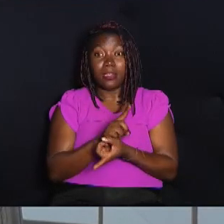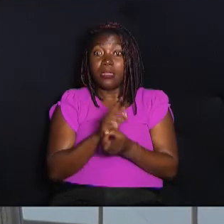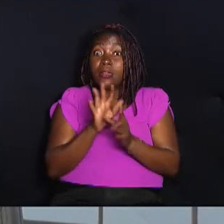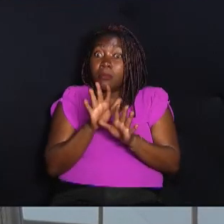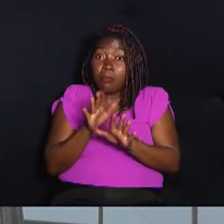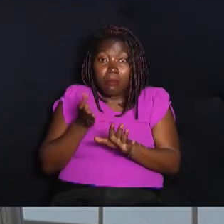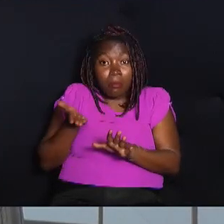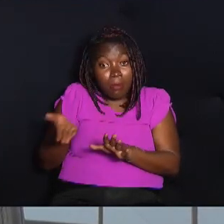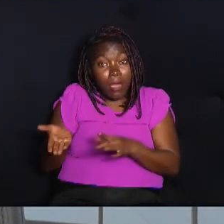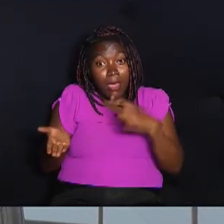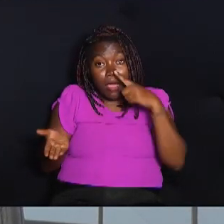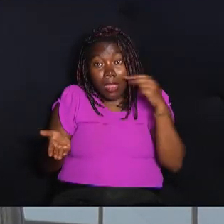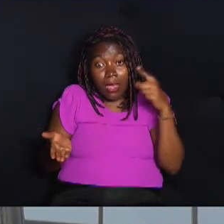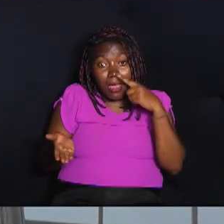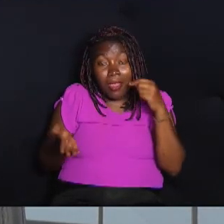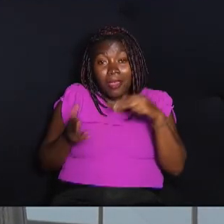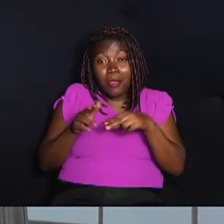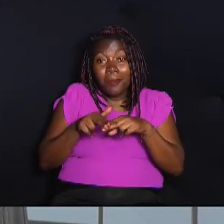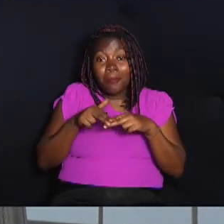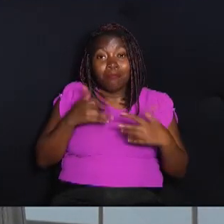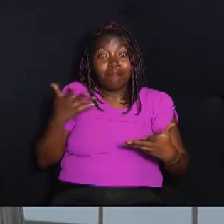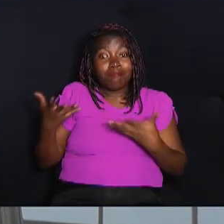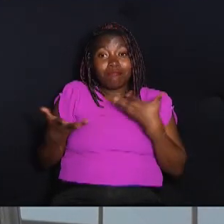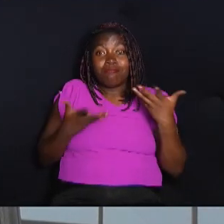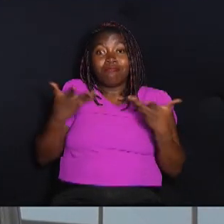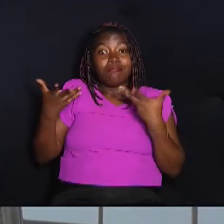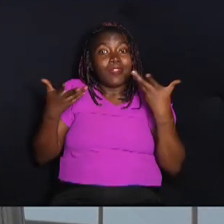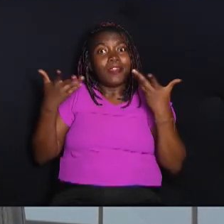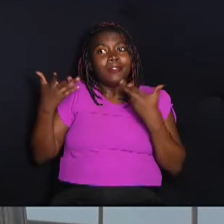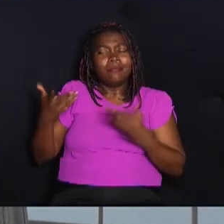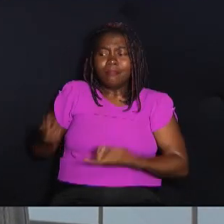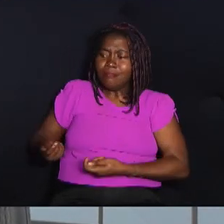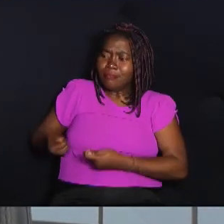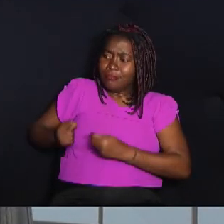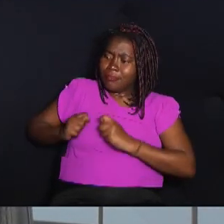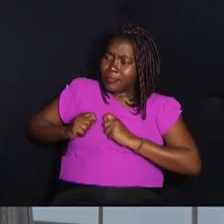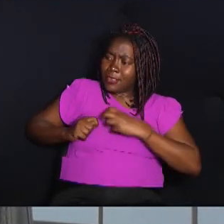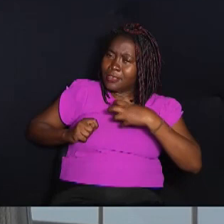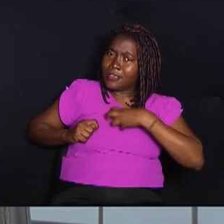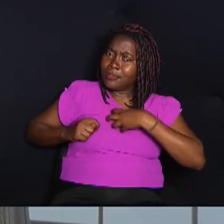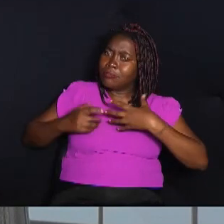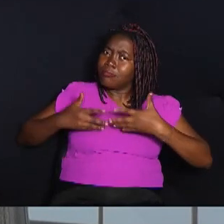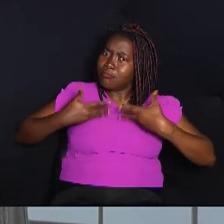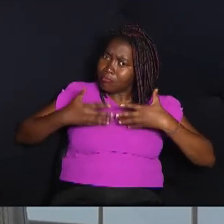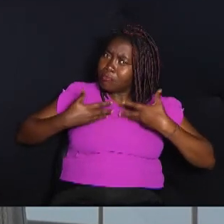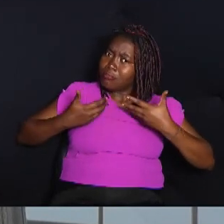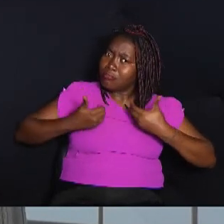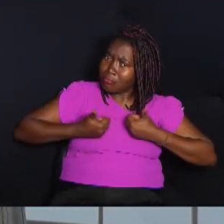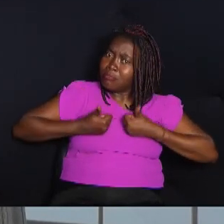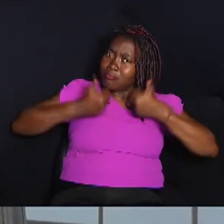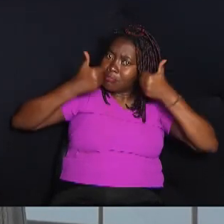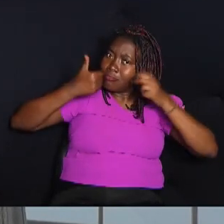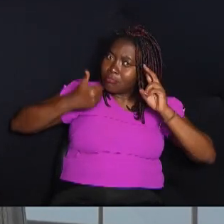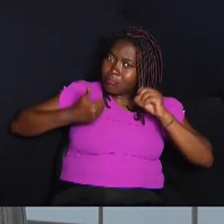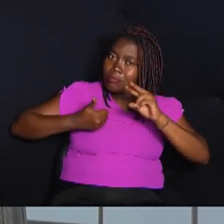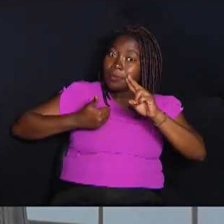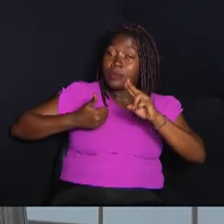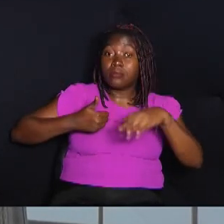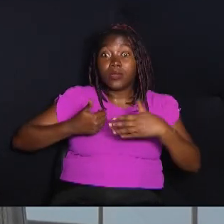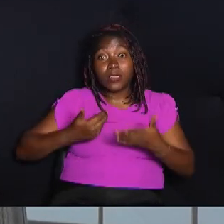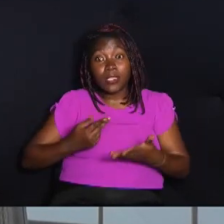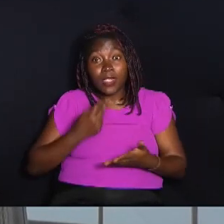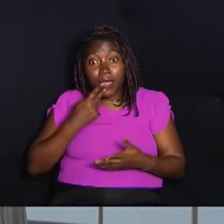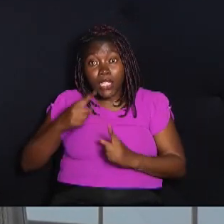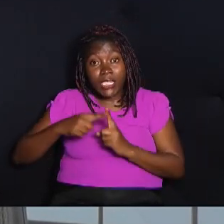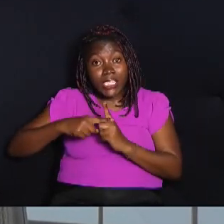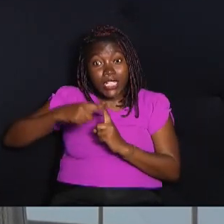gata com a graciosidade que fez aquela pessoa se sentir estimulada a melhorar. Então, a gente está falando num